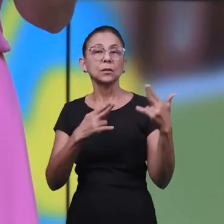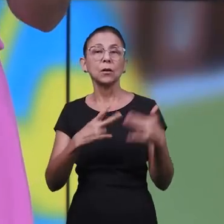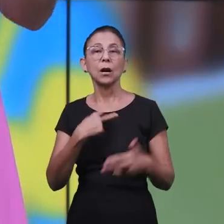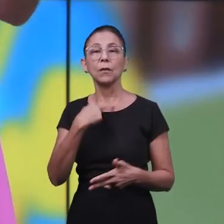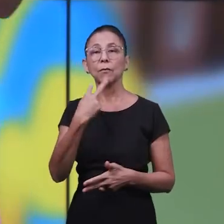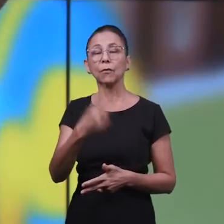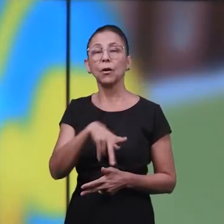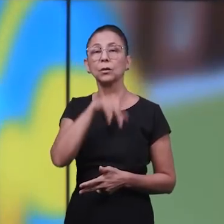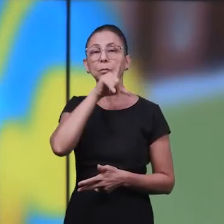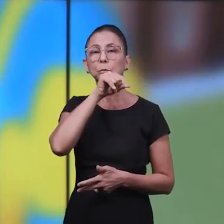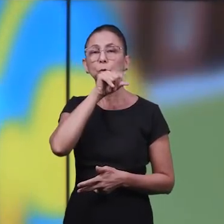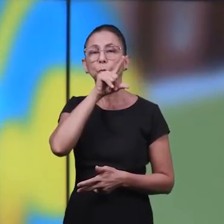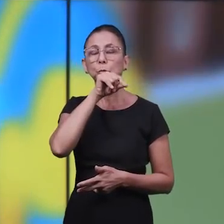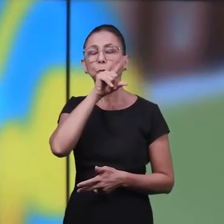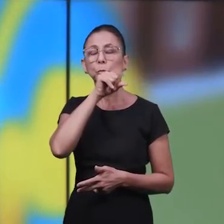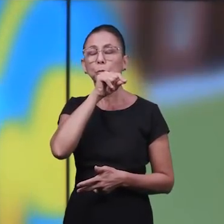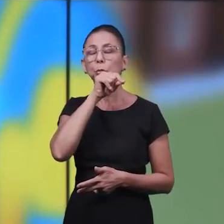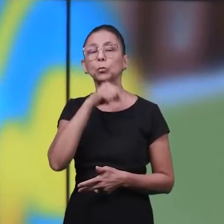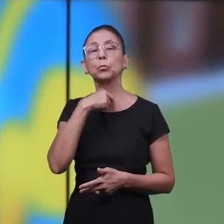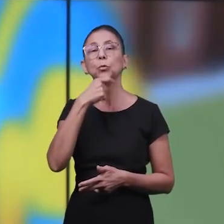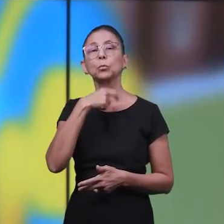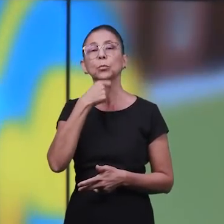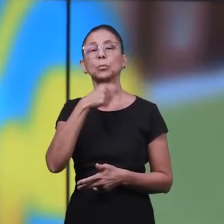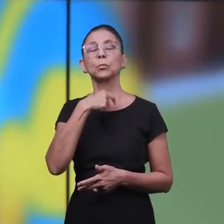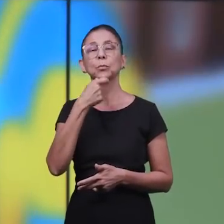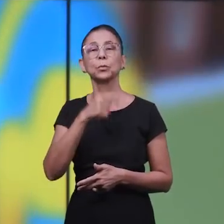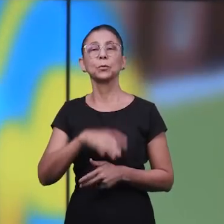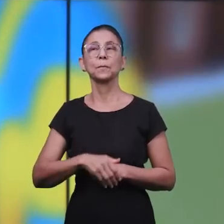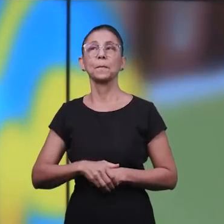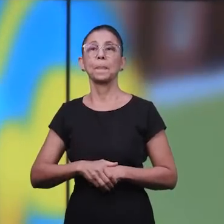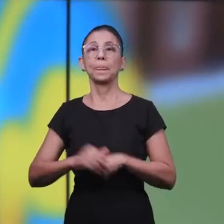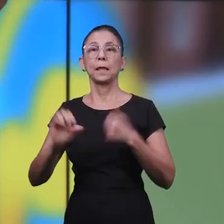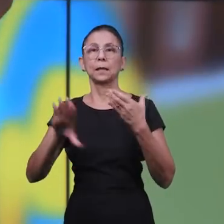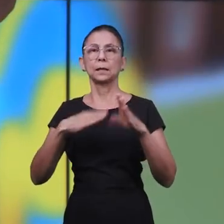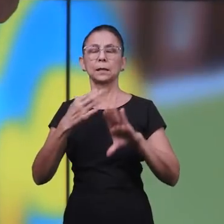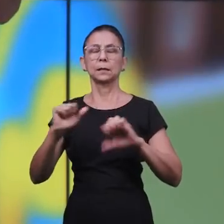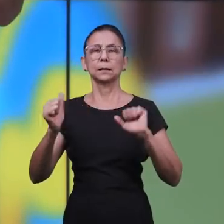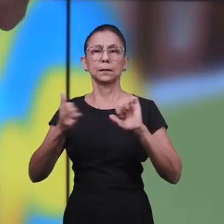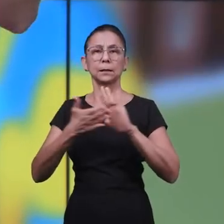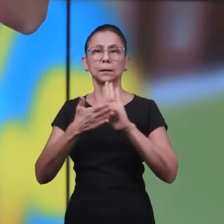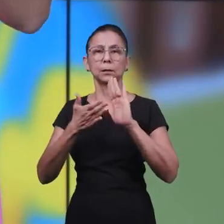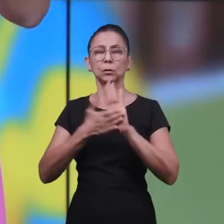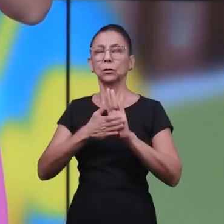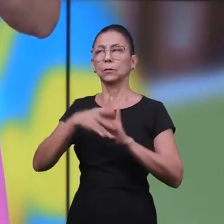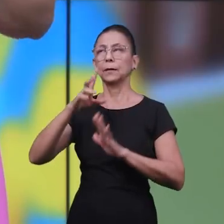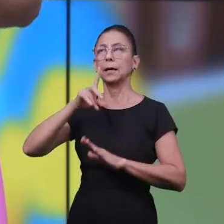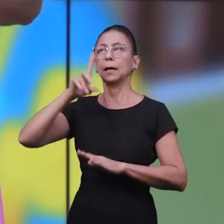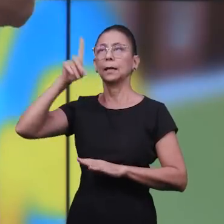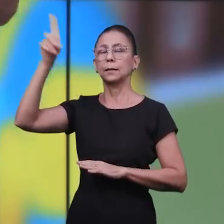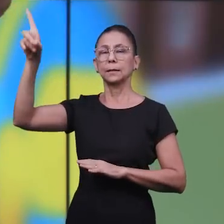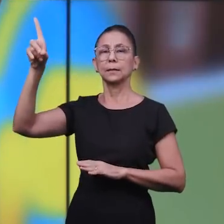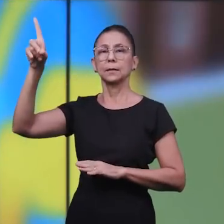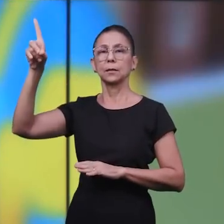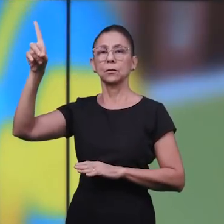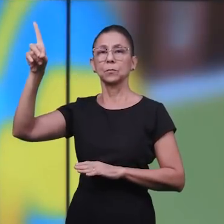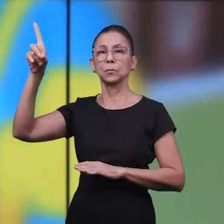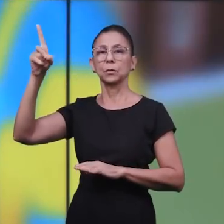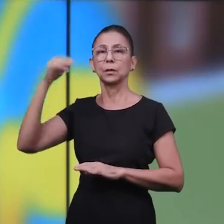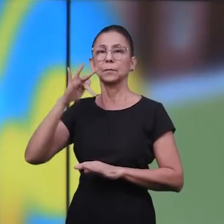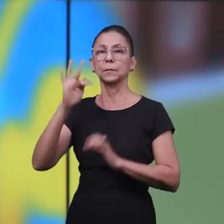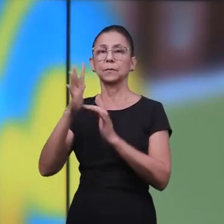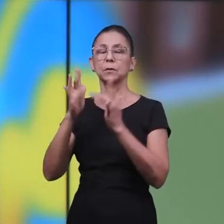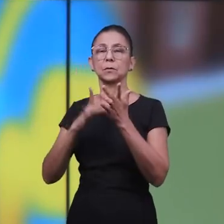toda a terra, que canta, que louva ao Senhor, que Jesus está vivo e que em breve ele vai voltar.